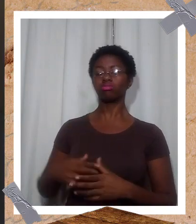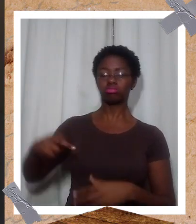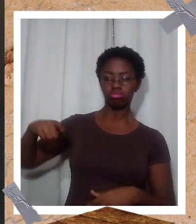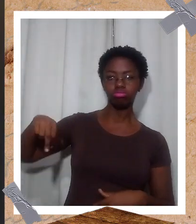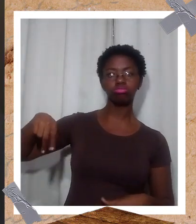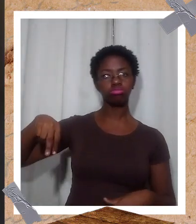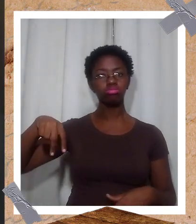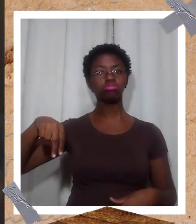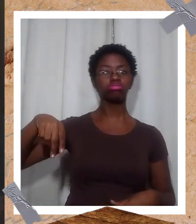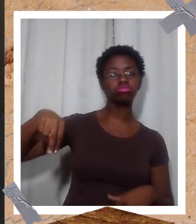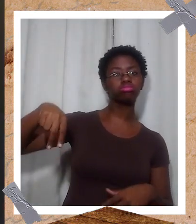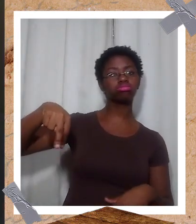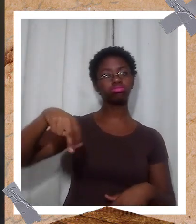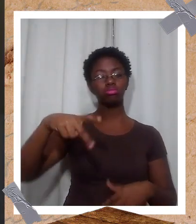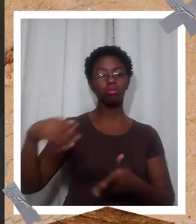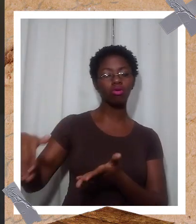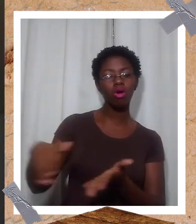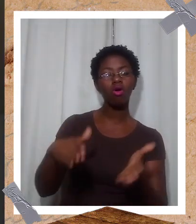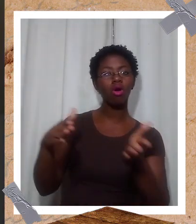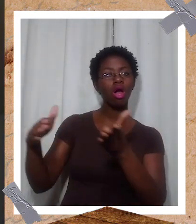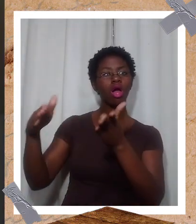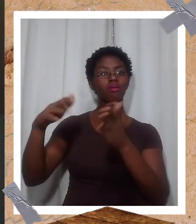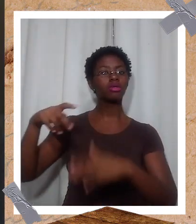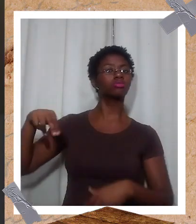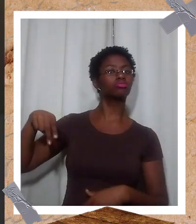caminhando por uma estrada